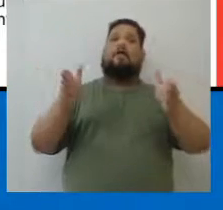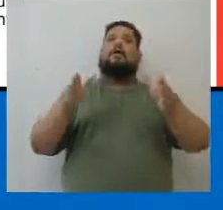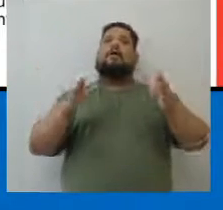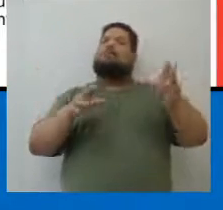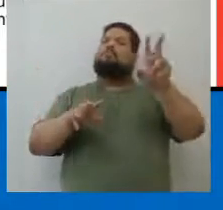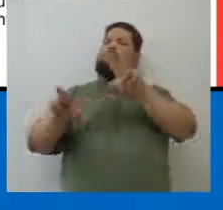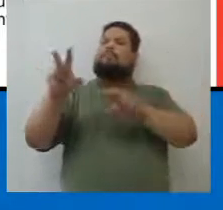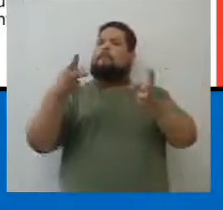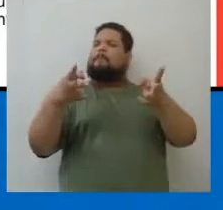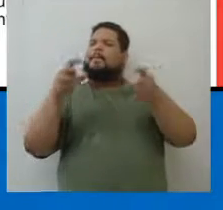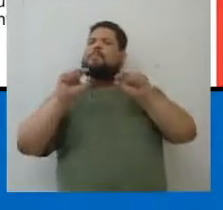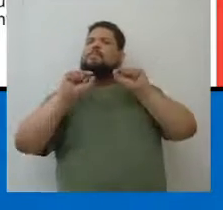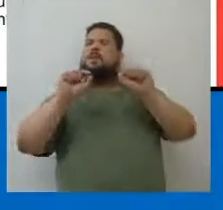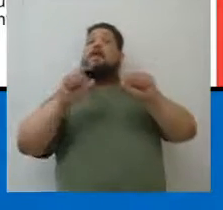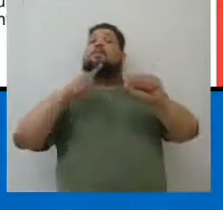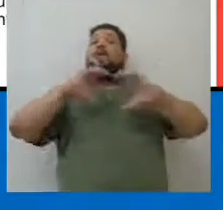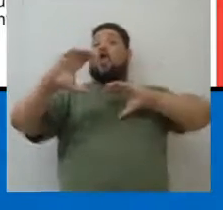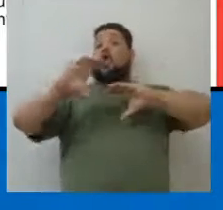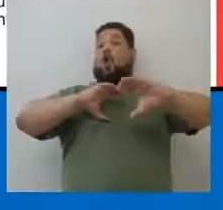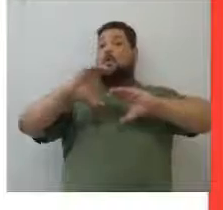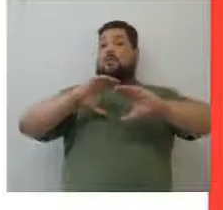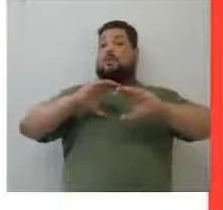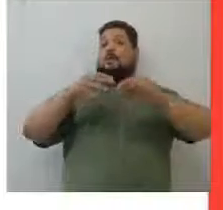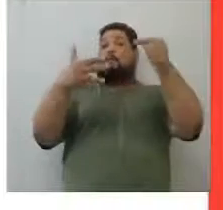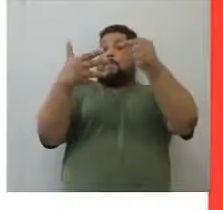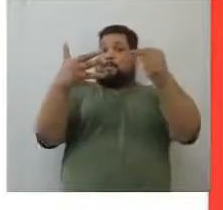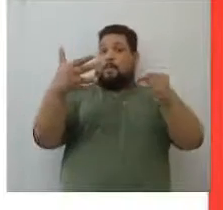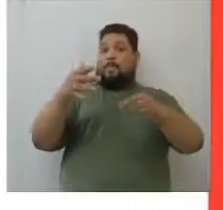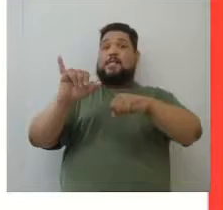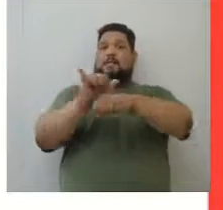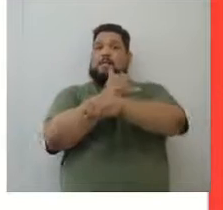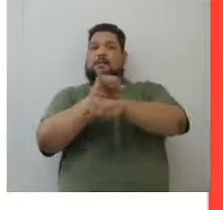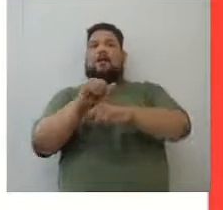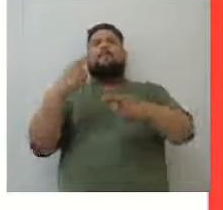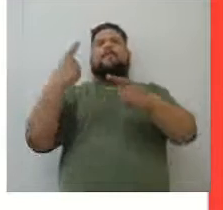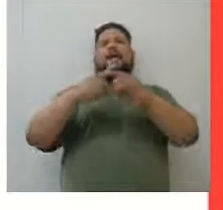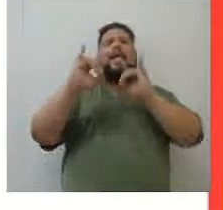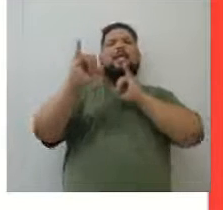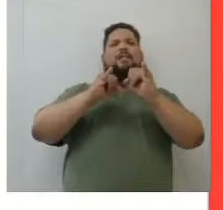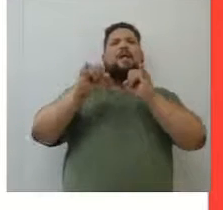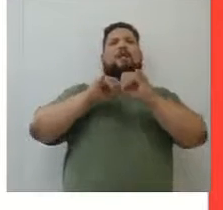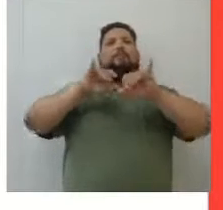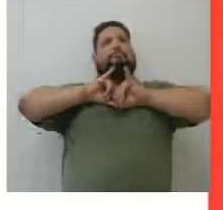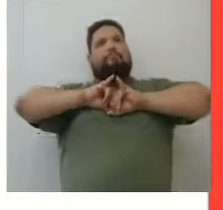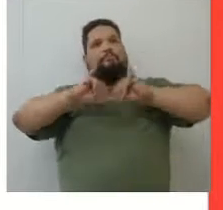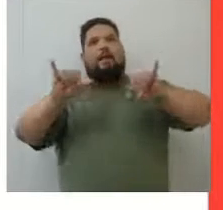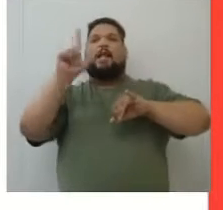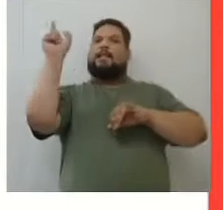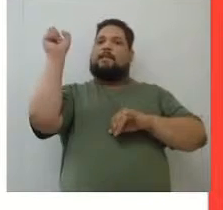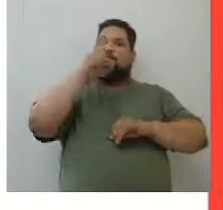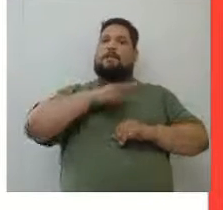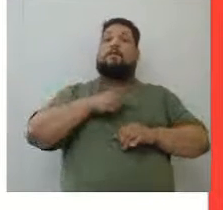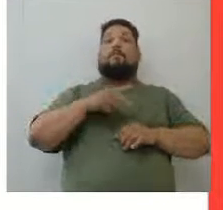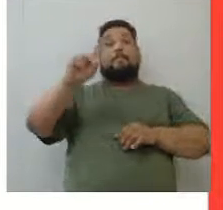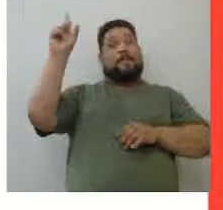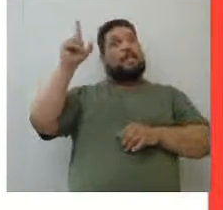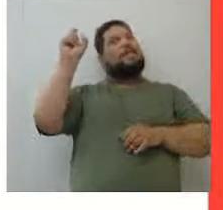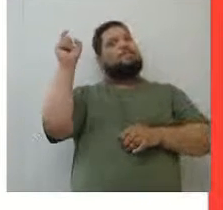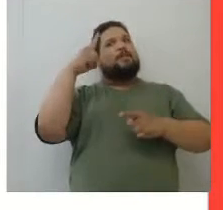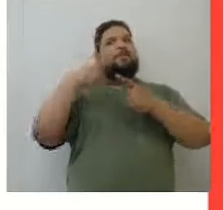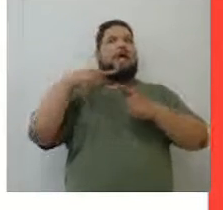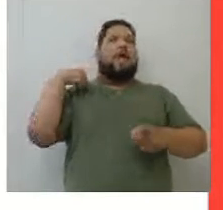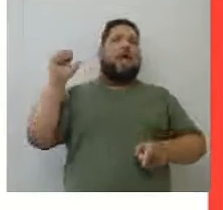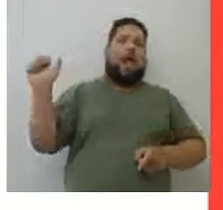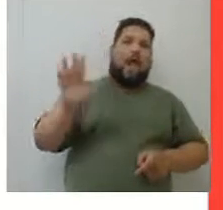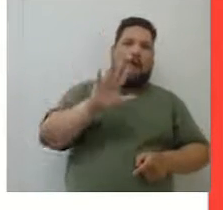que existem agora alguns meios de comunicação. Por quê? É difícil você divulgar na internet, tá, gente? Era difícil divulgar na internet porque era muito